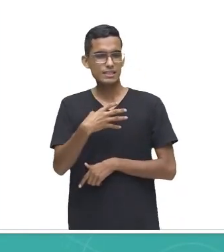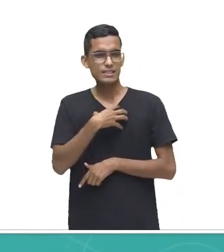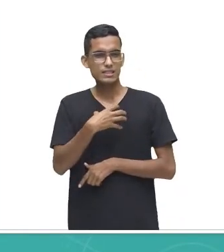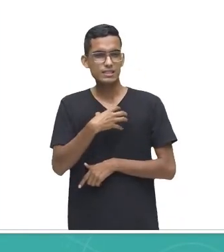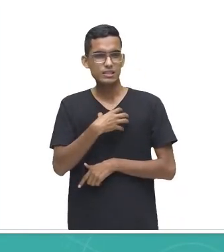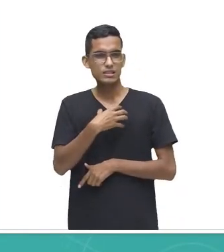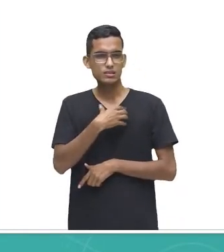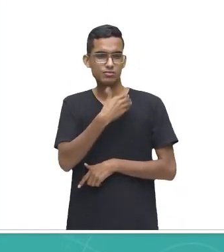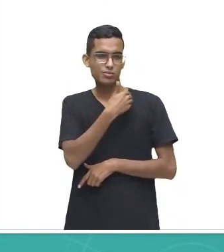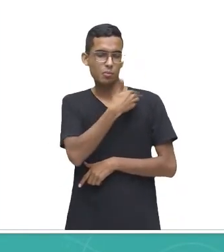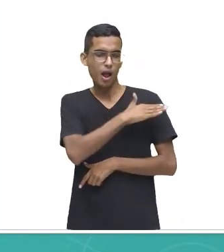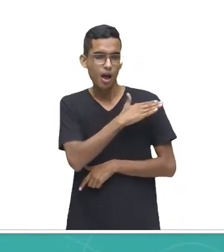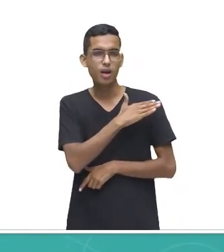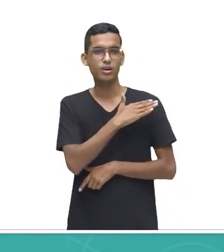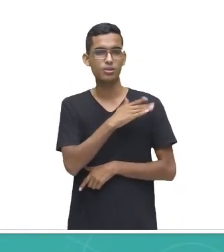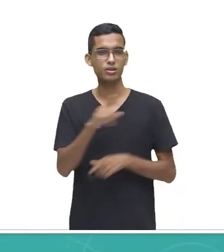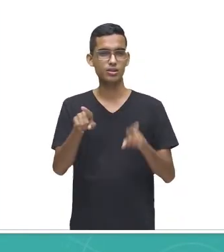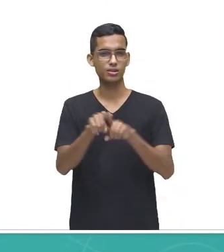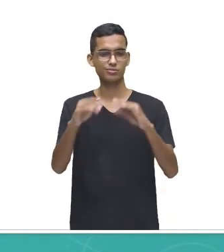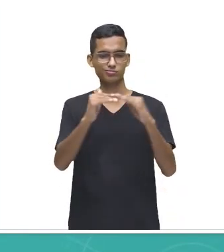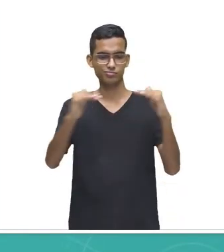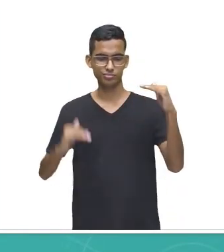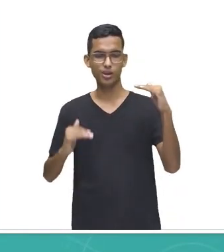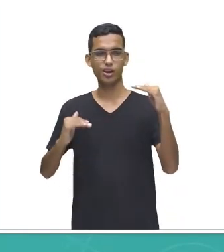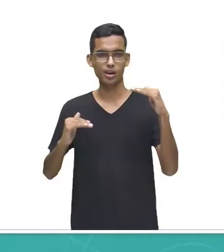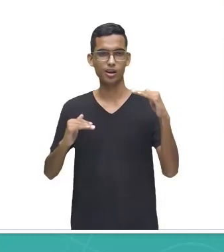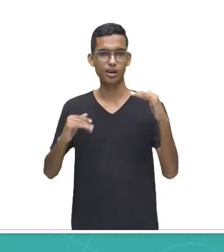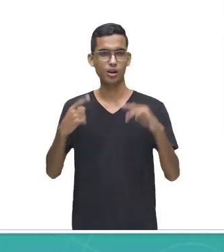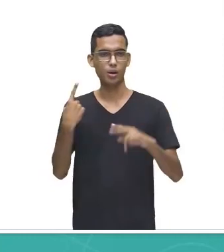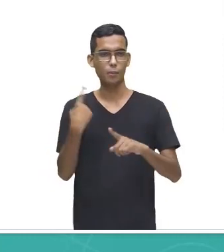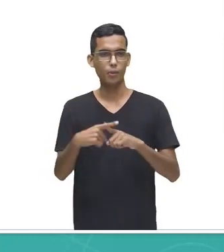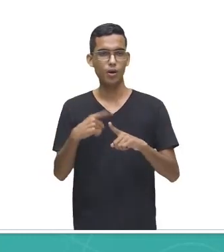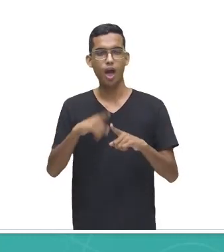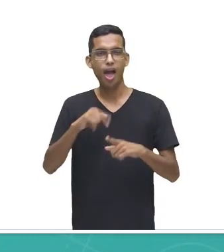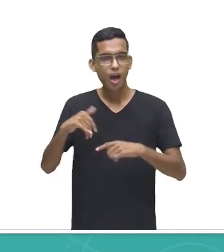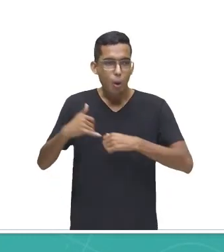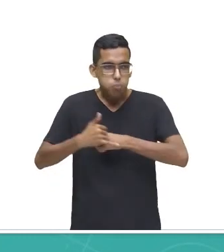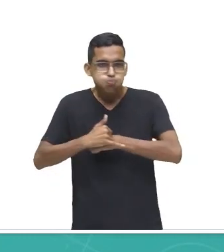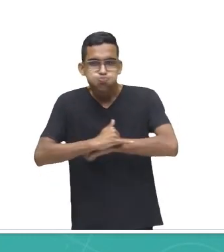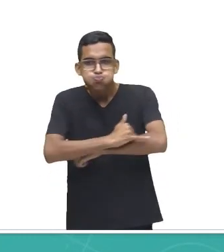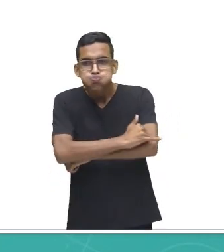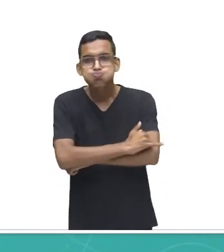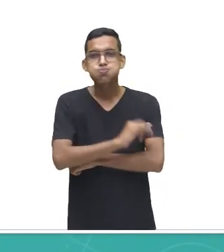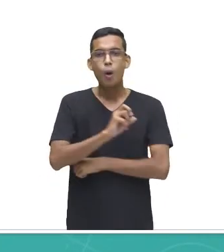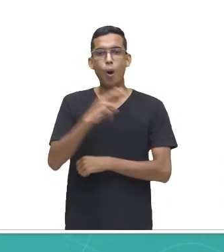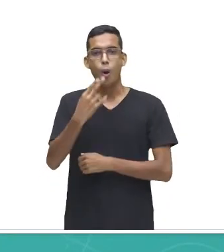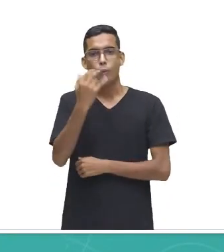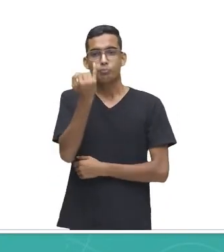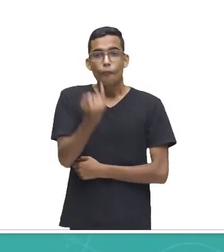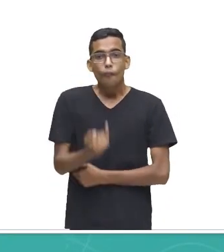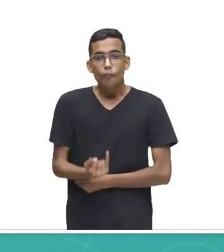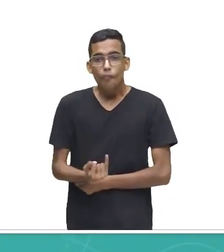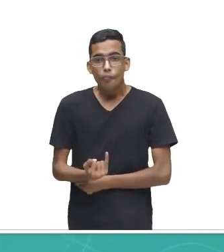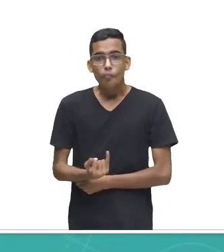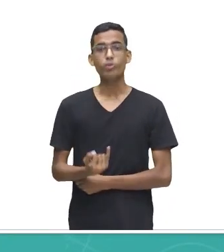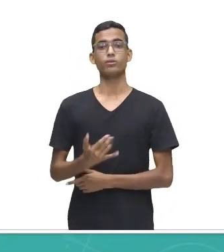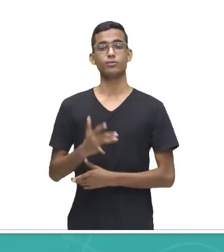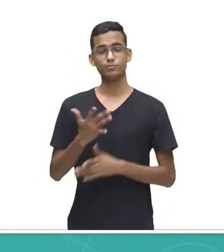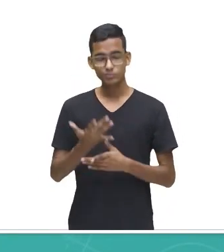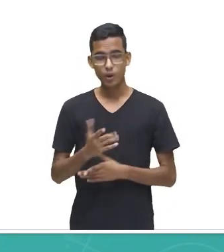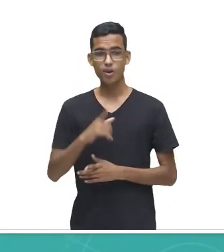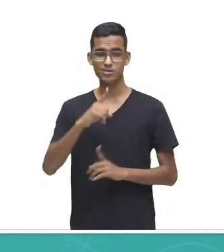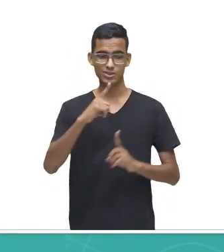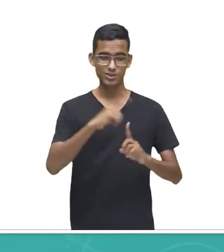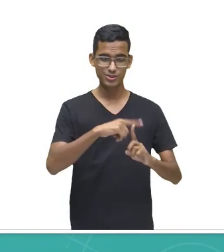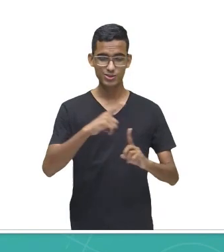seu tipo biológico, né? Porque é mais gordo, mais magro. E aí porque muitas das vezes esse tipo